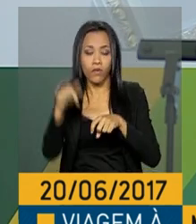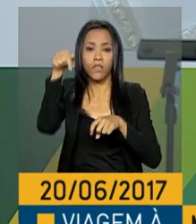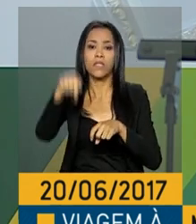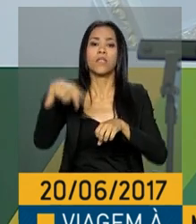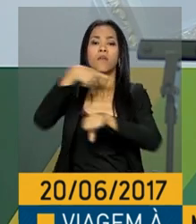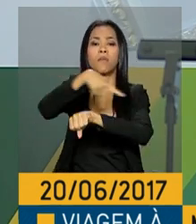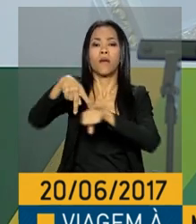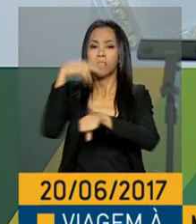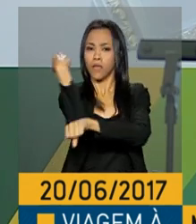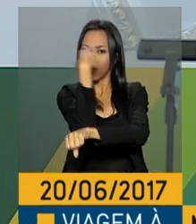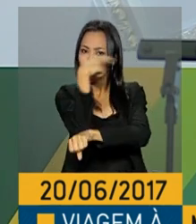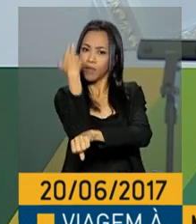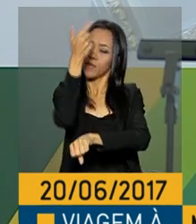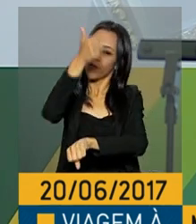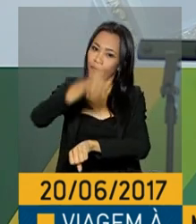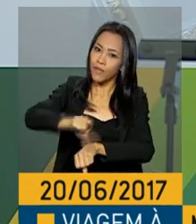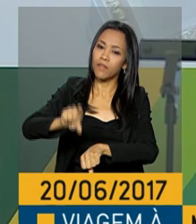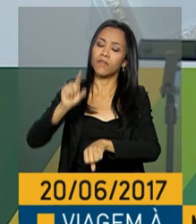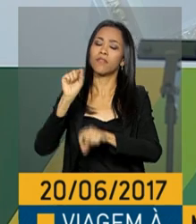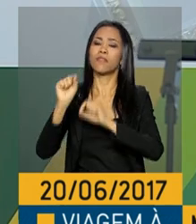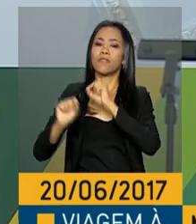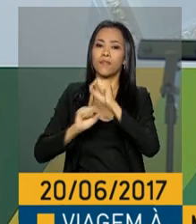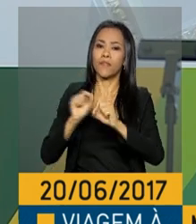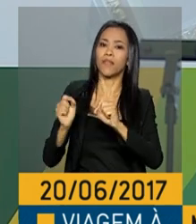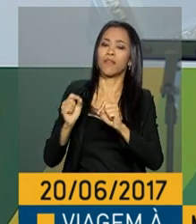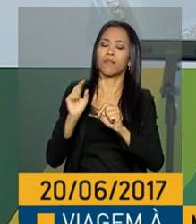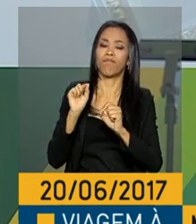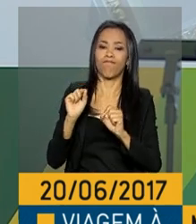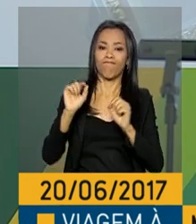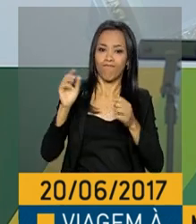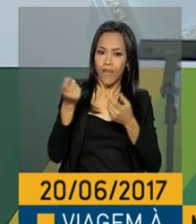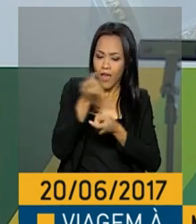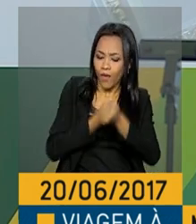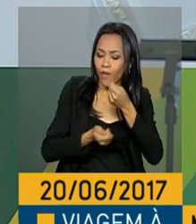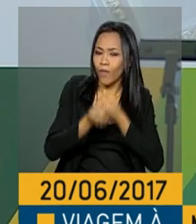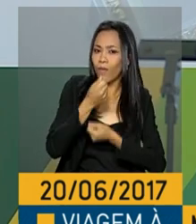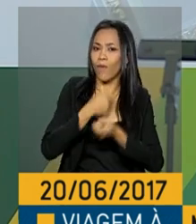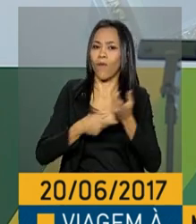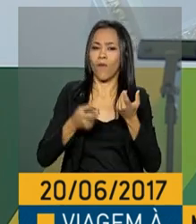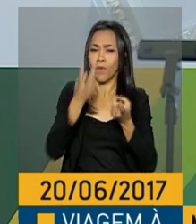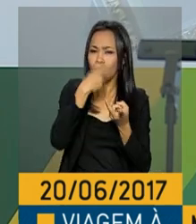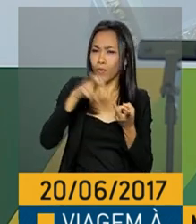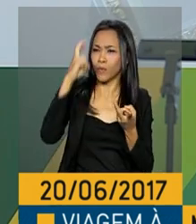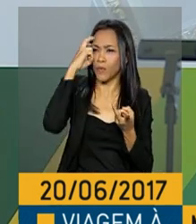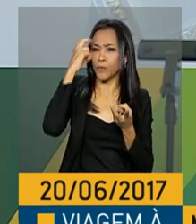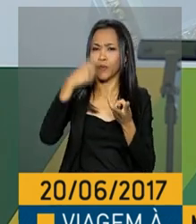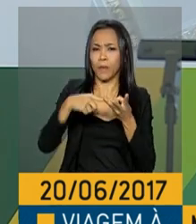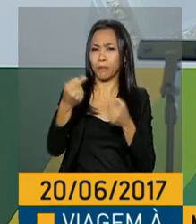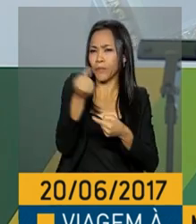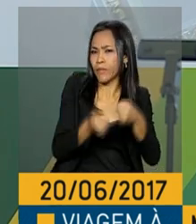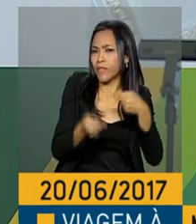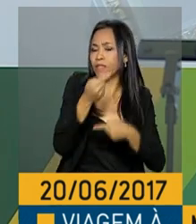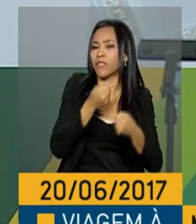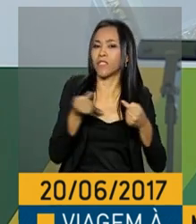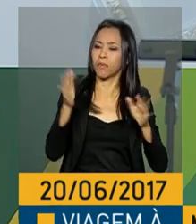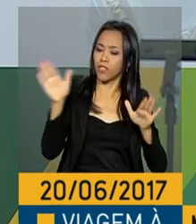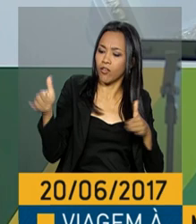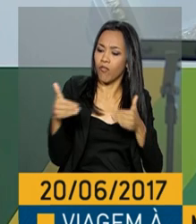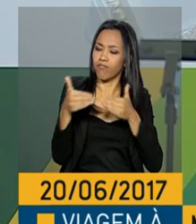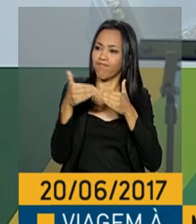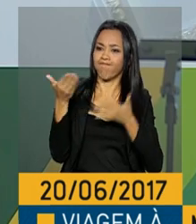vez revelar a relação muito próspera, muito saudável, economicamente, culturalmente, politicamente, que nós